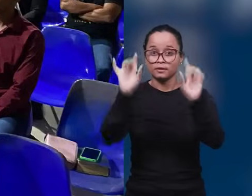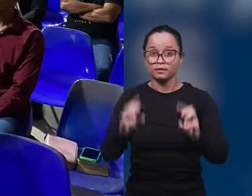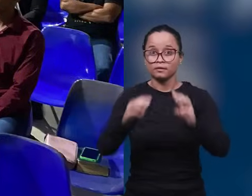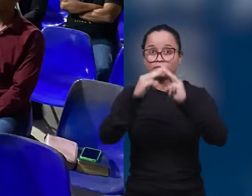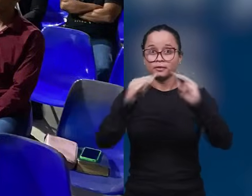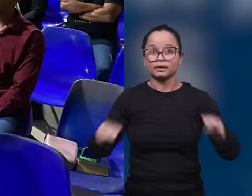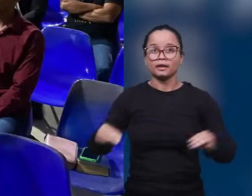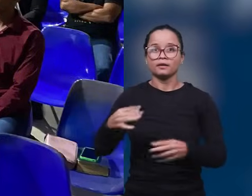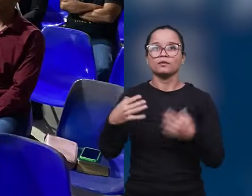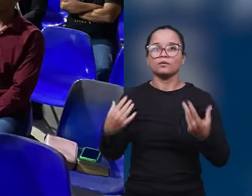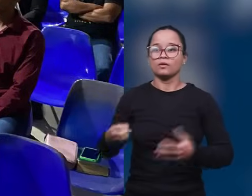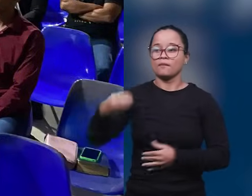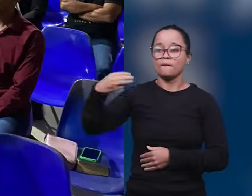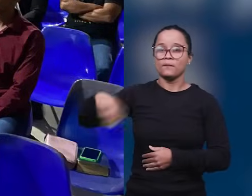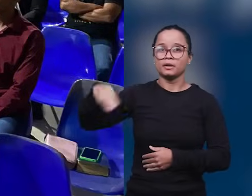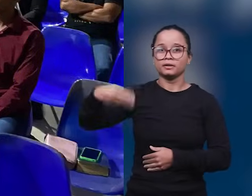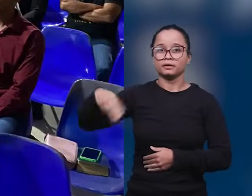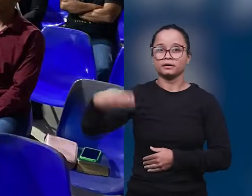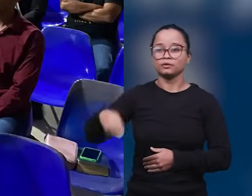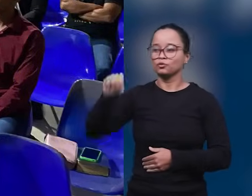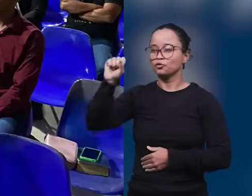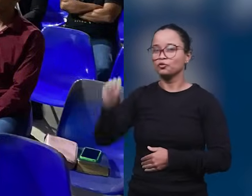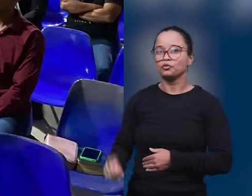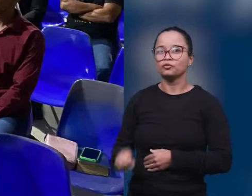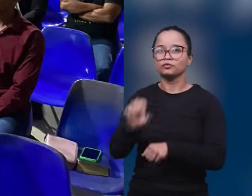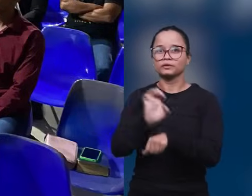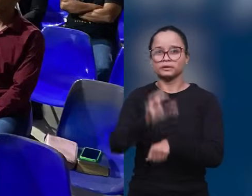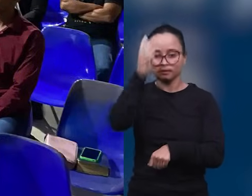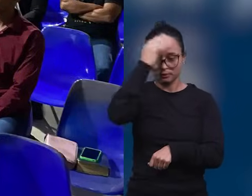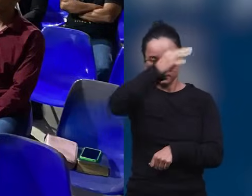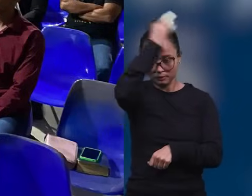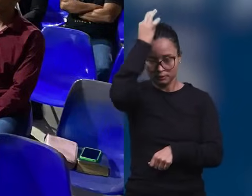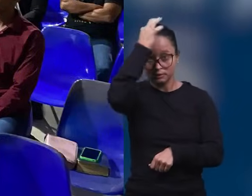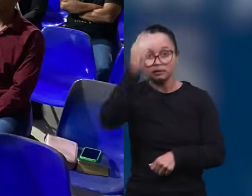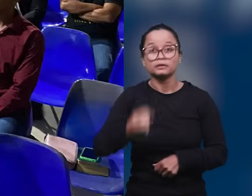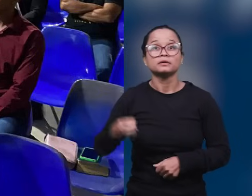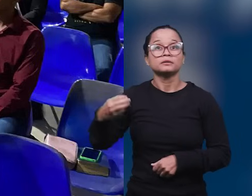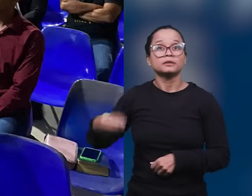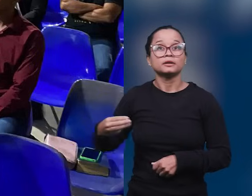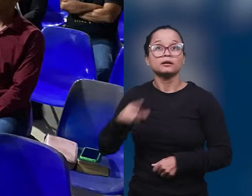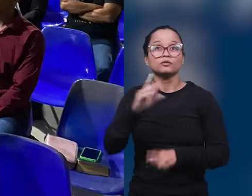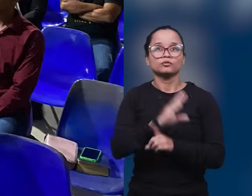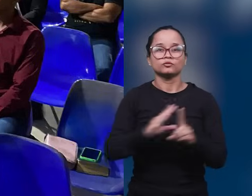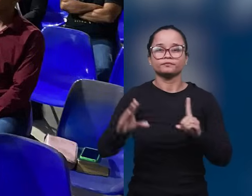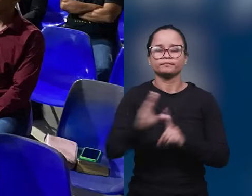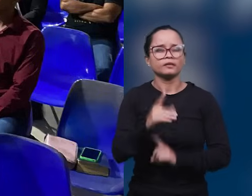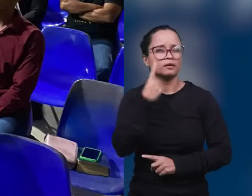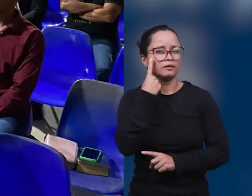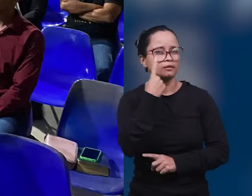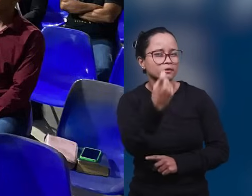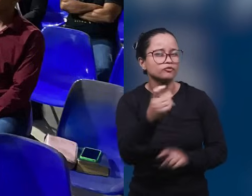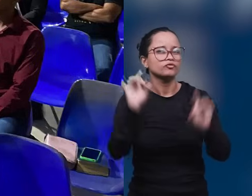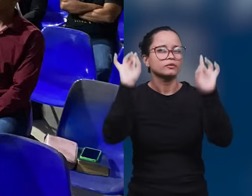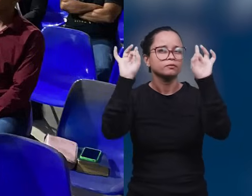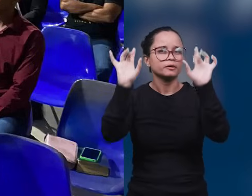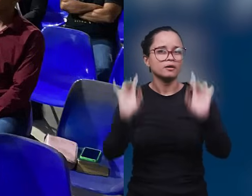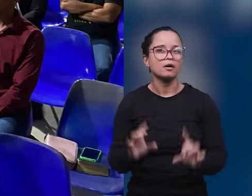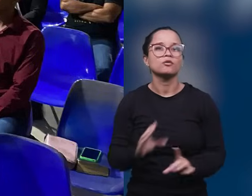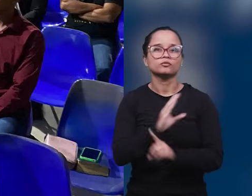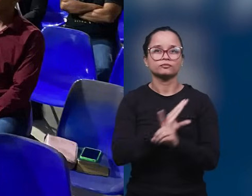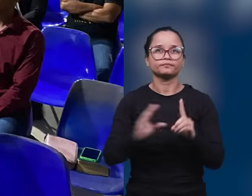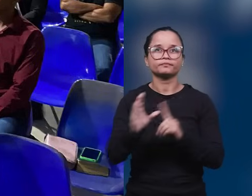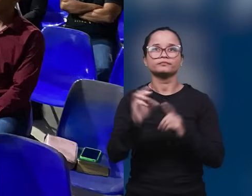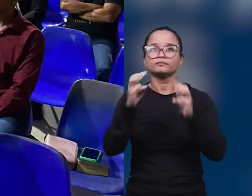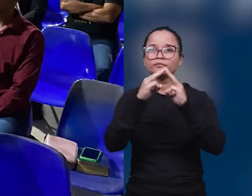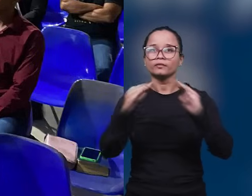sabe da onde? De Marataís, no litoral sul do Estado do Espírito Santo, Alô Marataíses. Nesse culto, olha que interessante esse culto especial